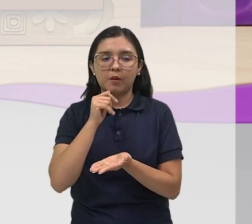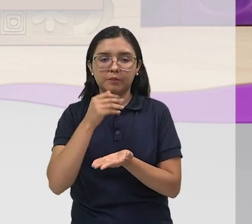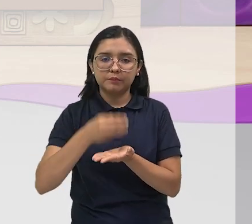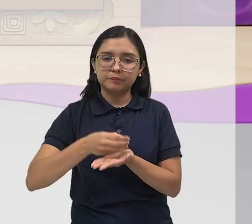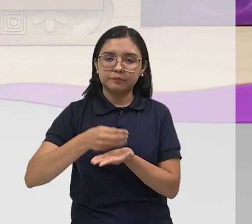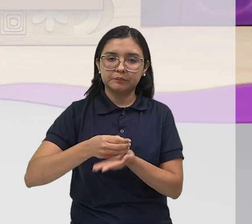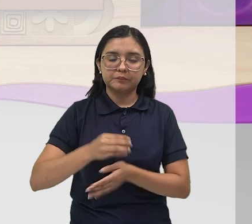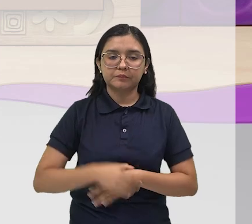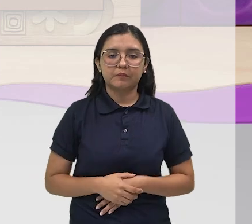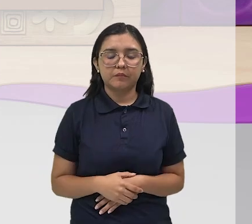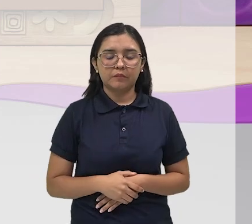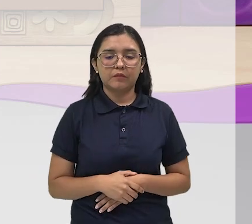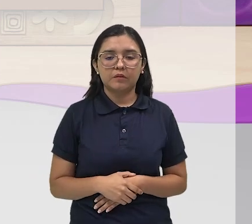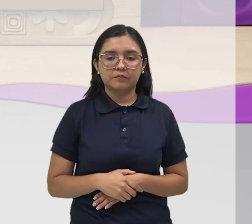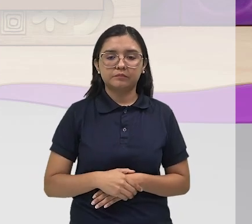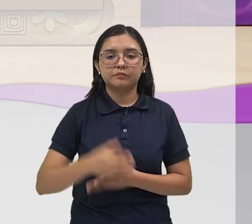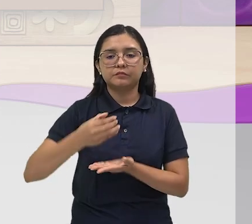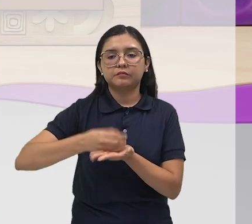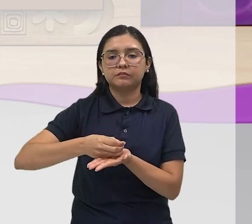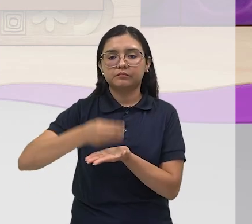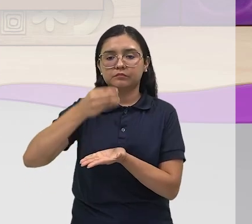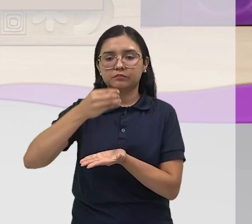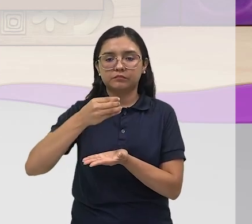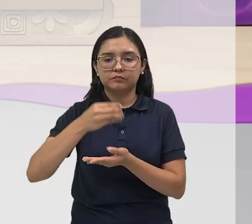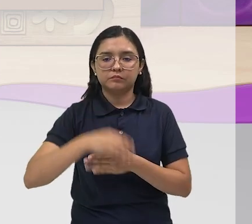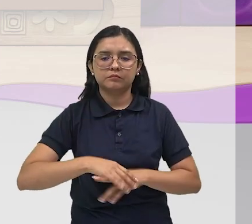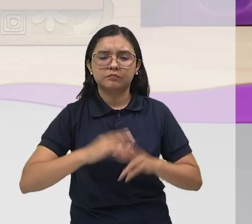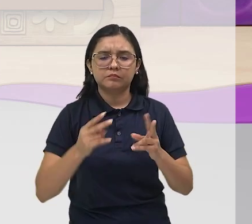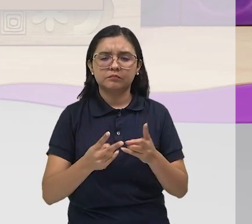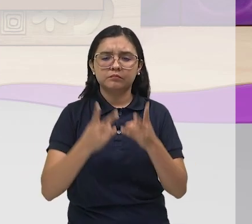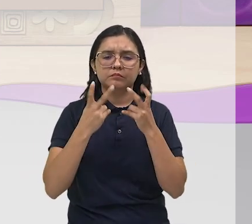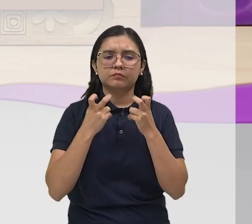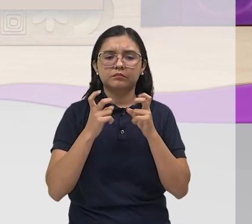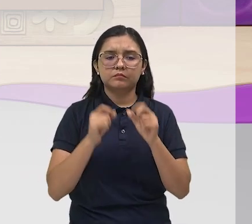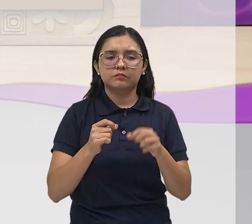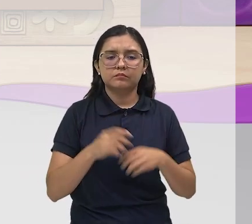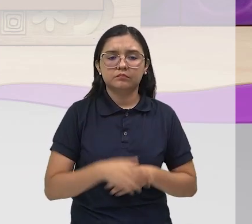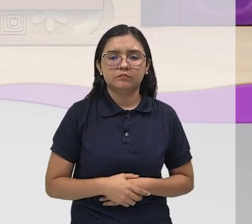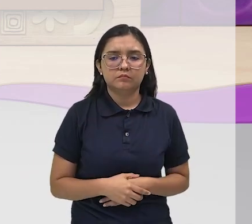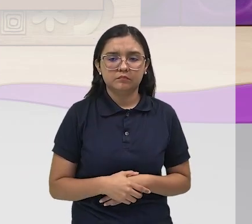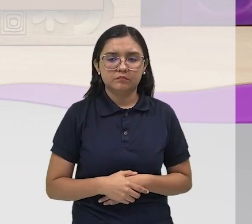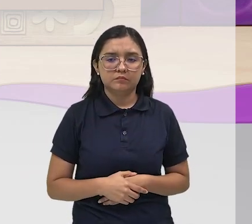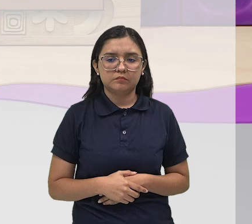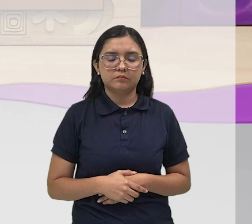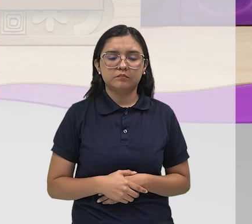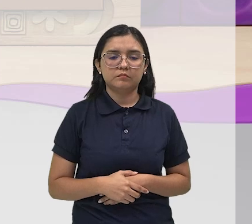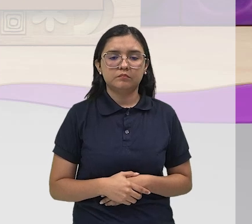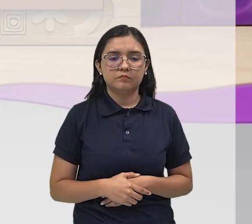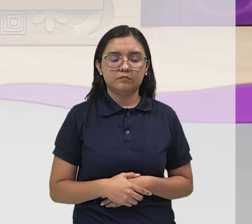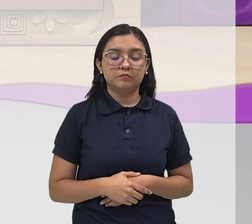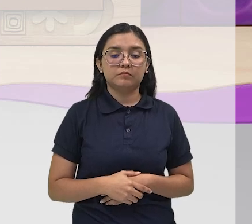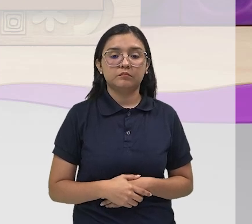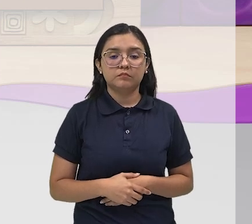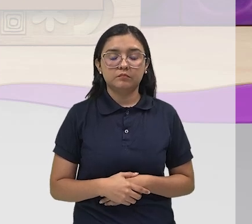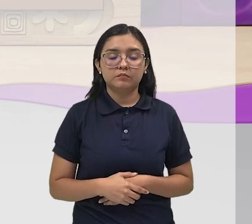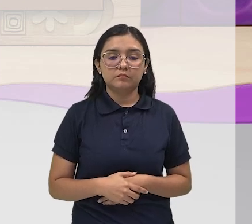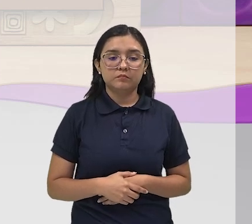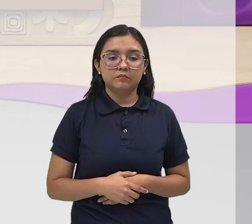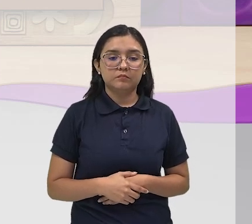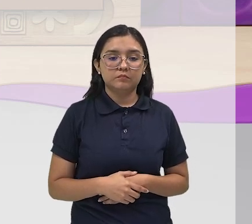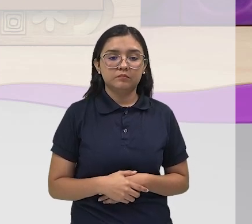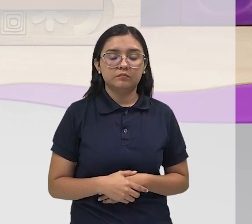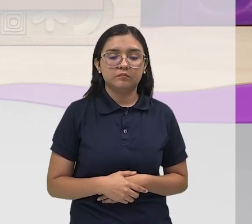né? Esse copo nós podemos até analisar um pouquinho, dá para ver que ele tem uma, na parte